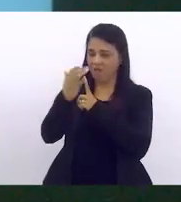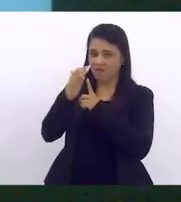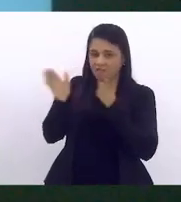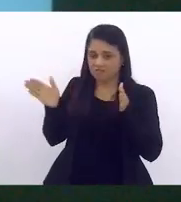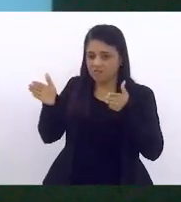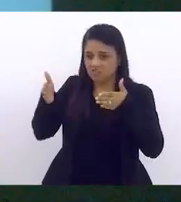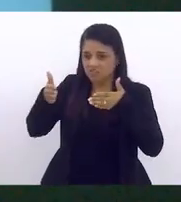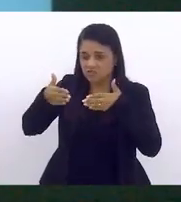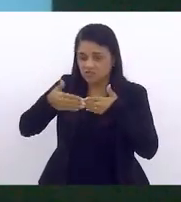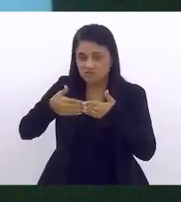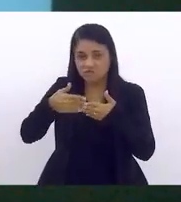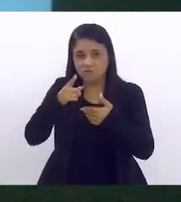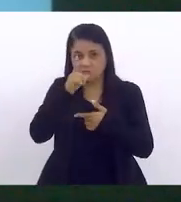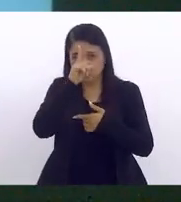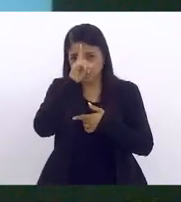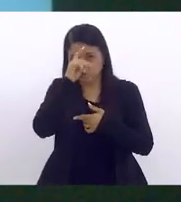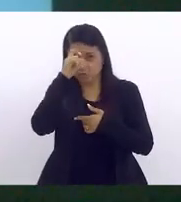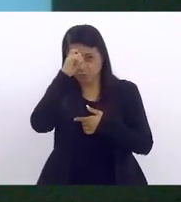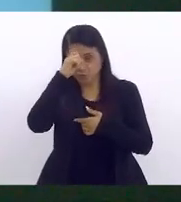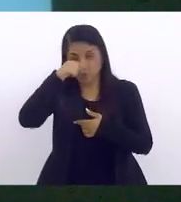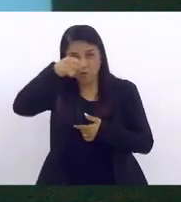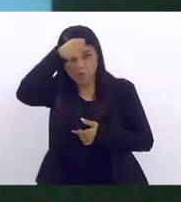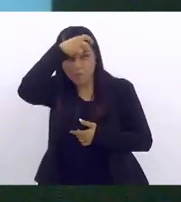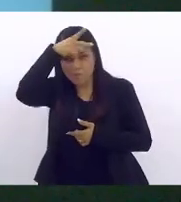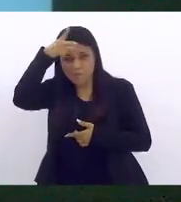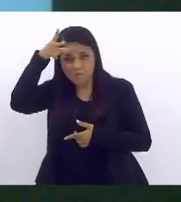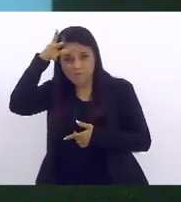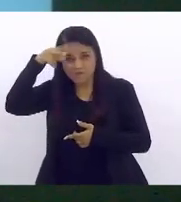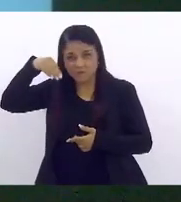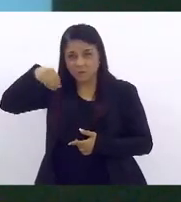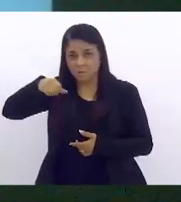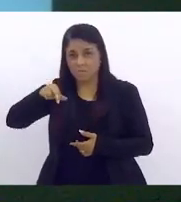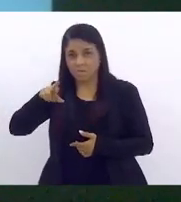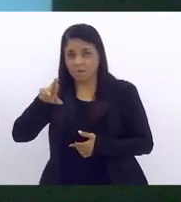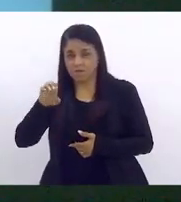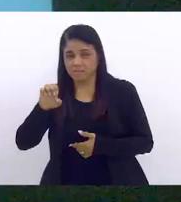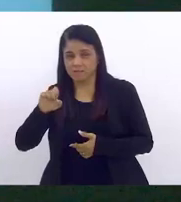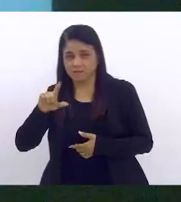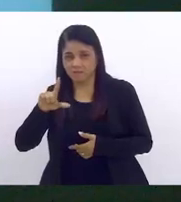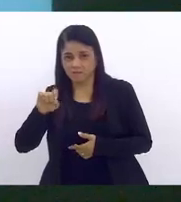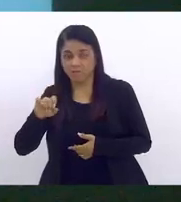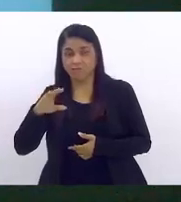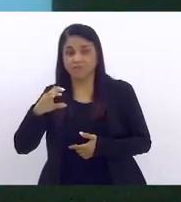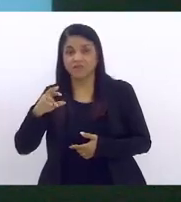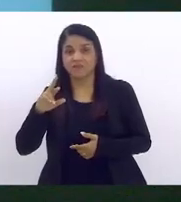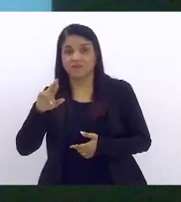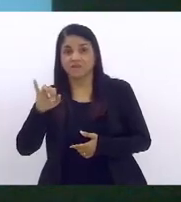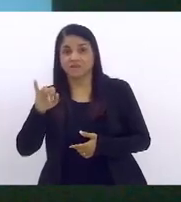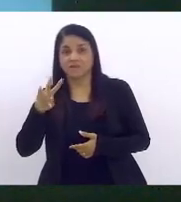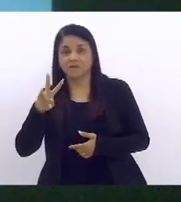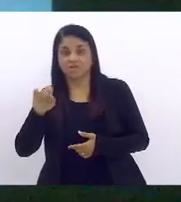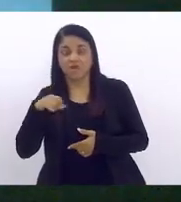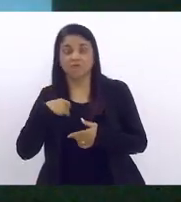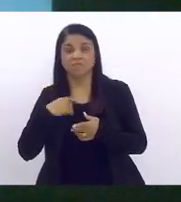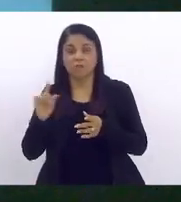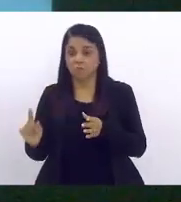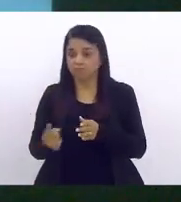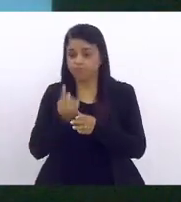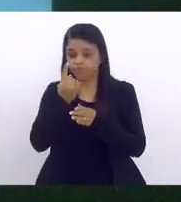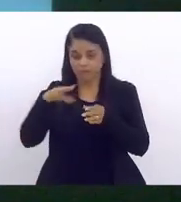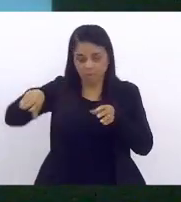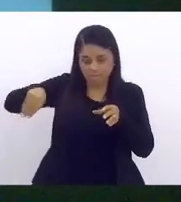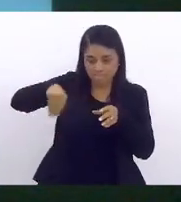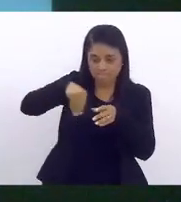Herculano Pinheiro pelo prefeito da época, Marcelo Crivella, que queria unificar a maternidade Herculano Pinheiro com